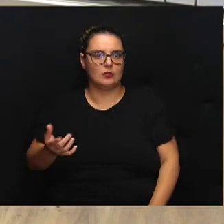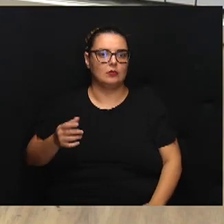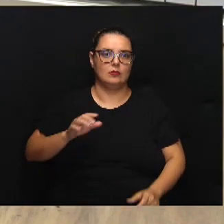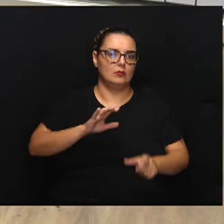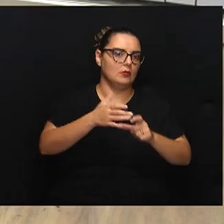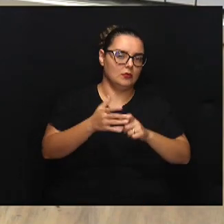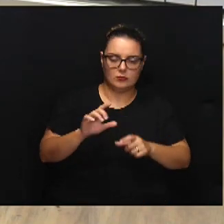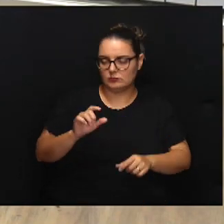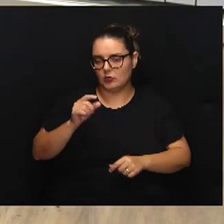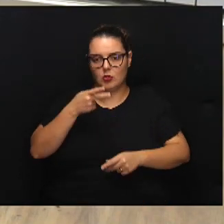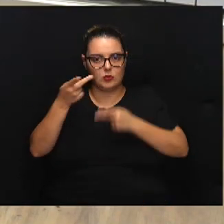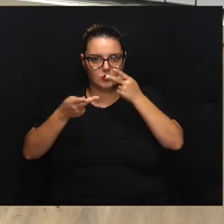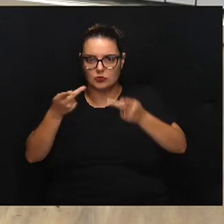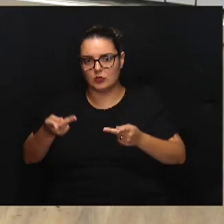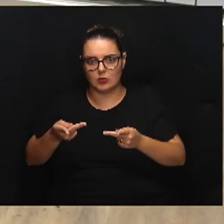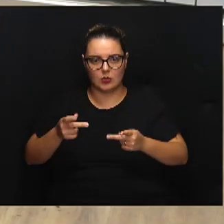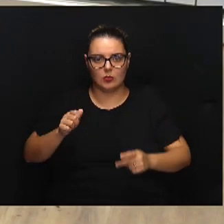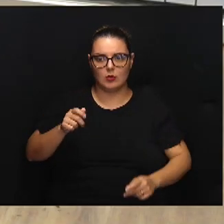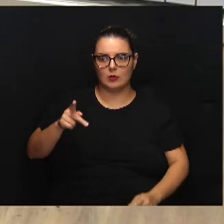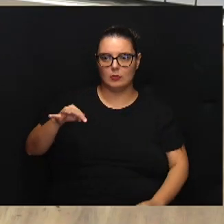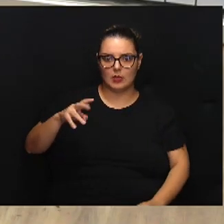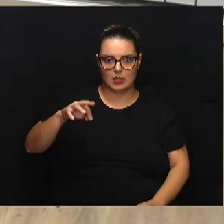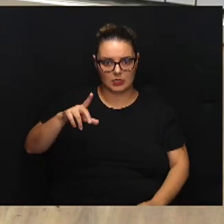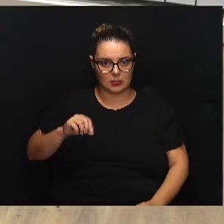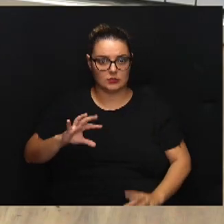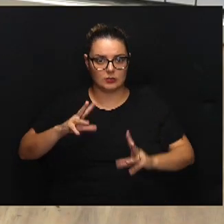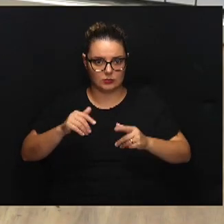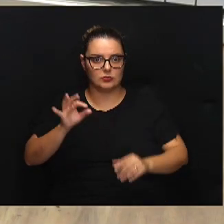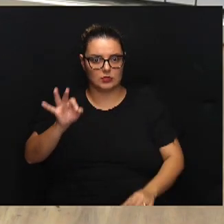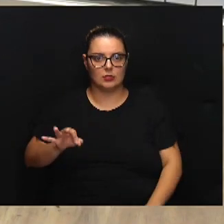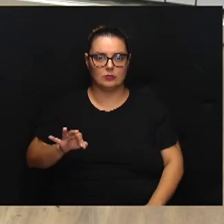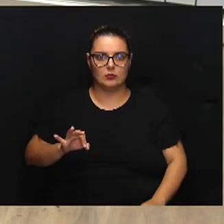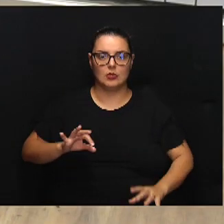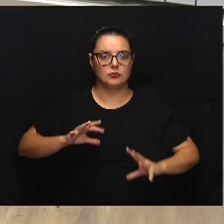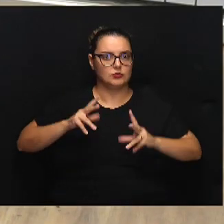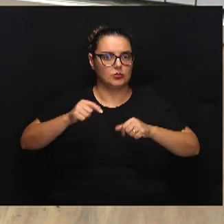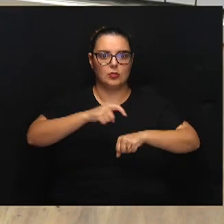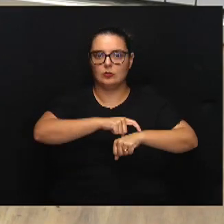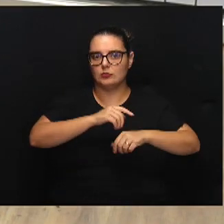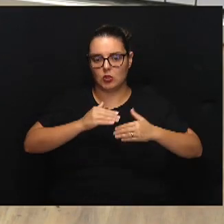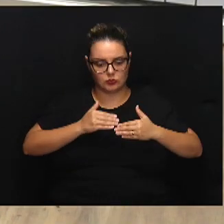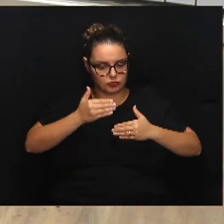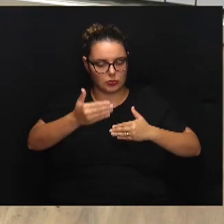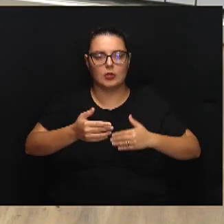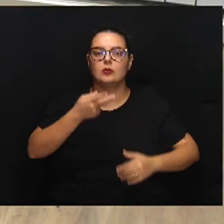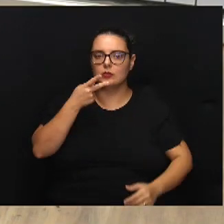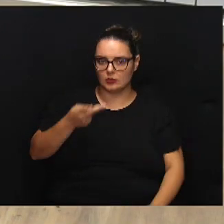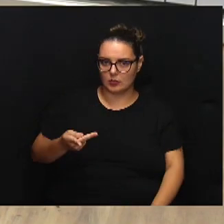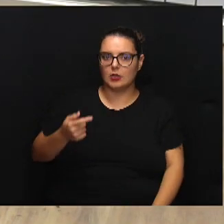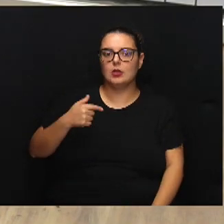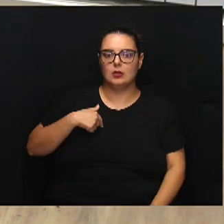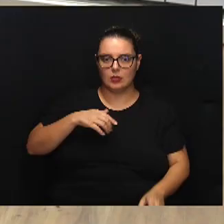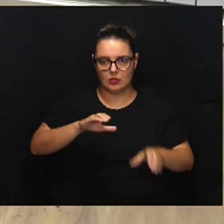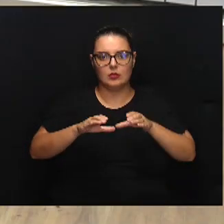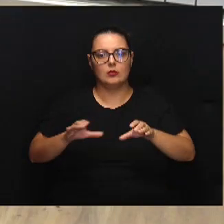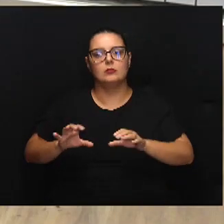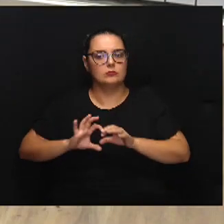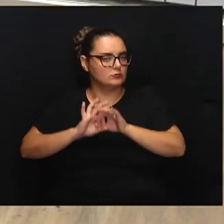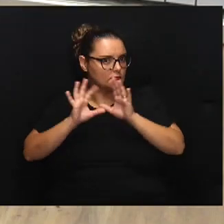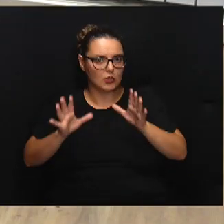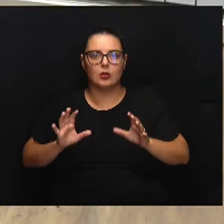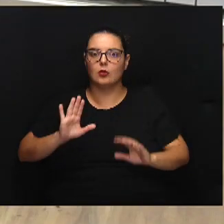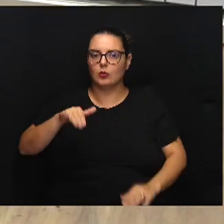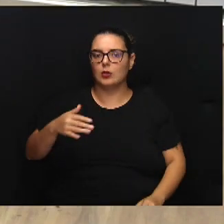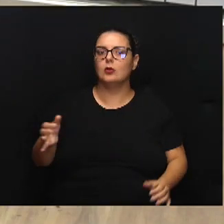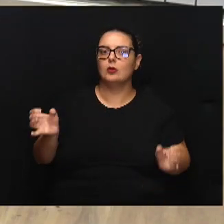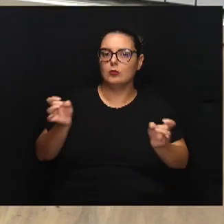termos, utilizava os aparelhos para saber se estava tudo bem e tal, mas durante todo o período ela falou, não, eu vou coordenar, pode deixar, que assim que estiver pronto,